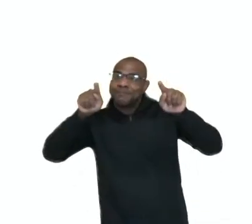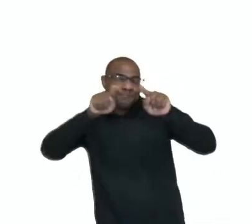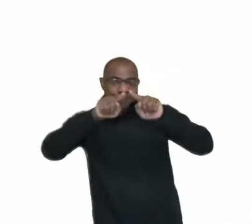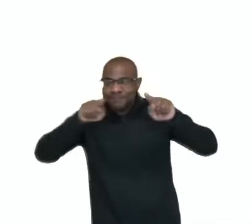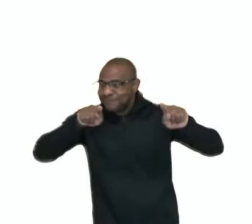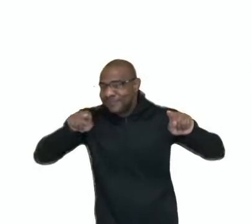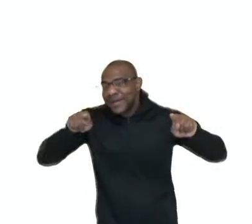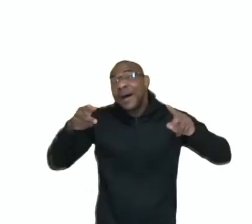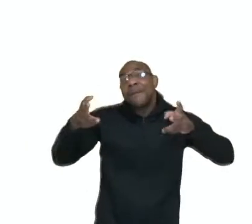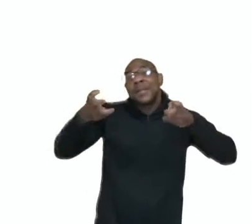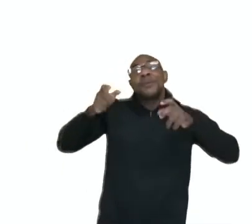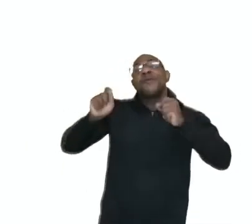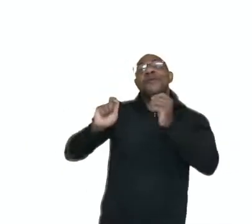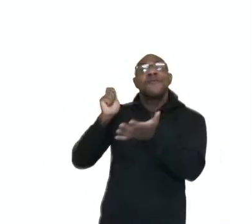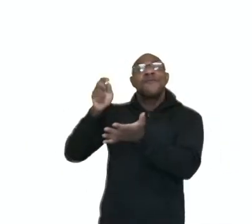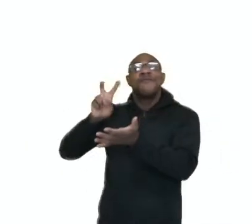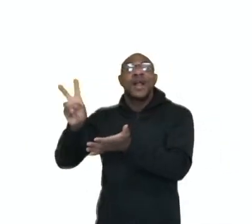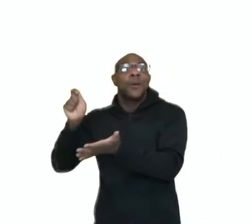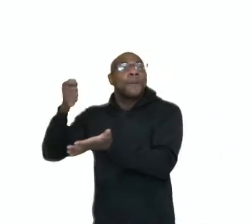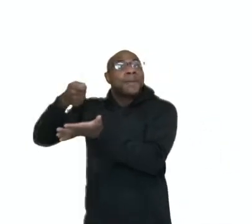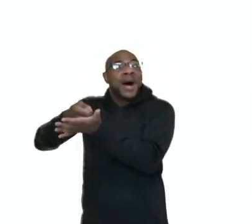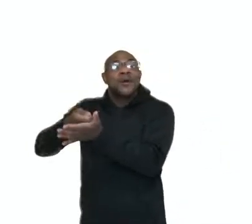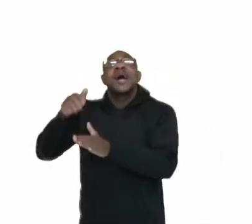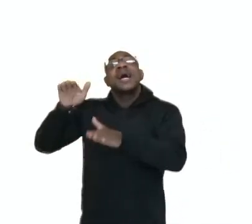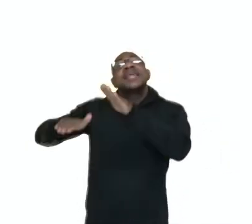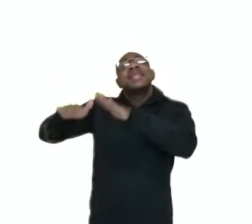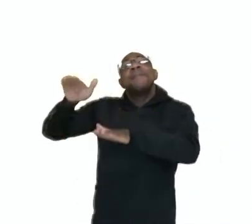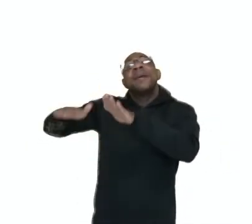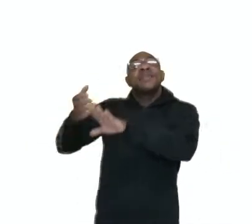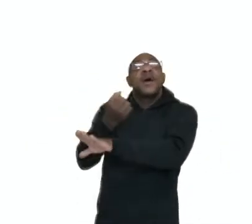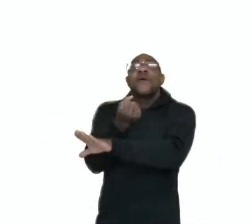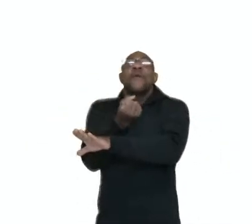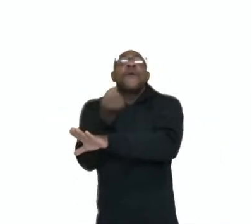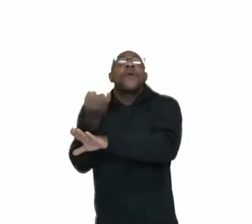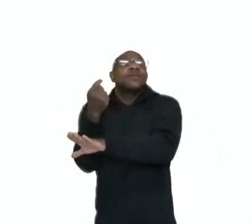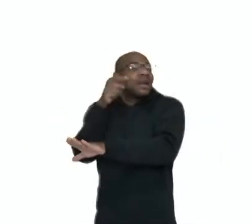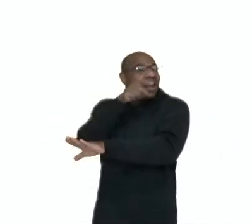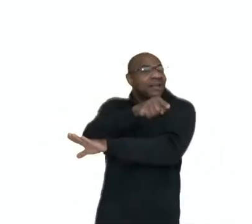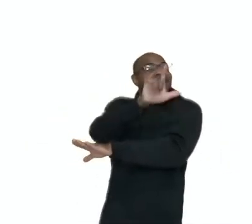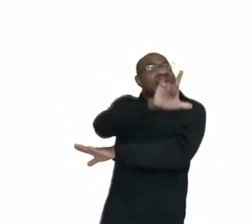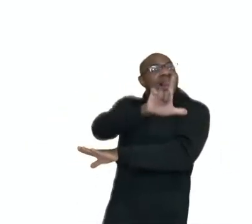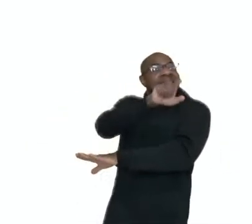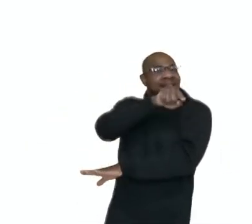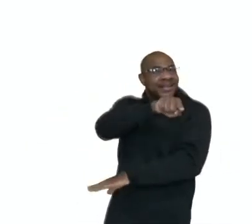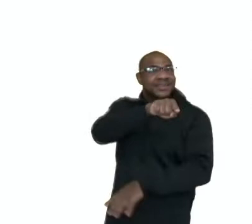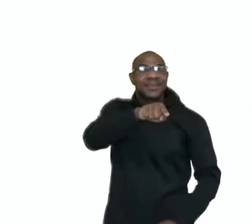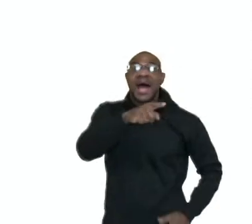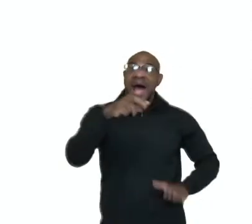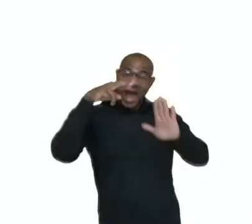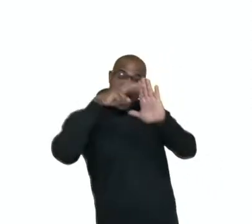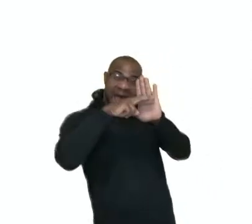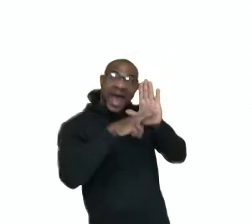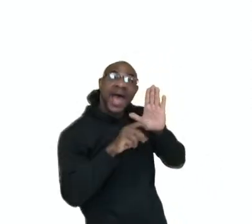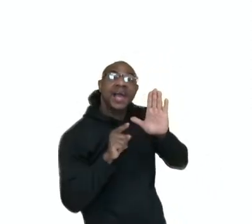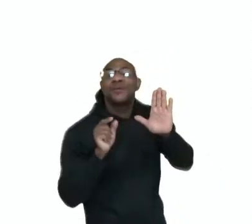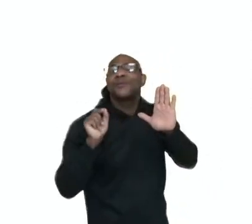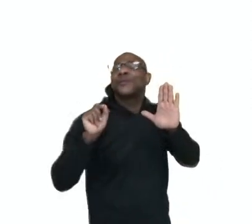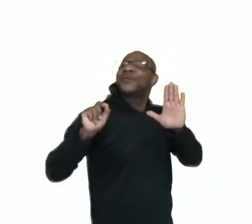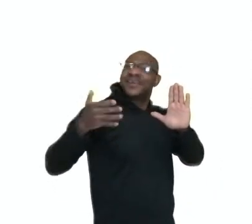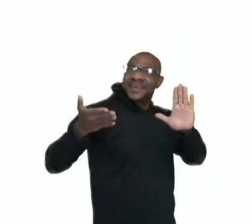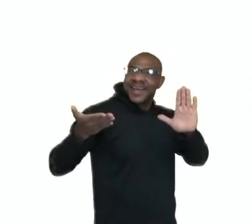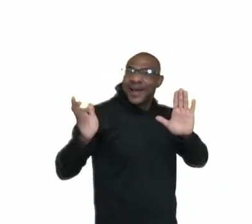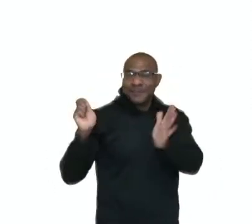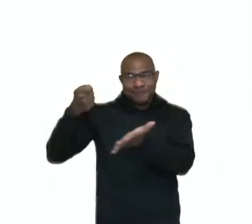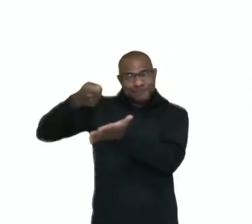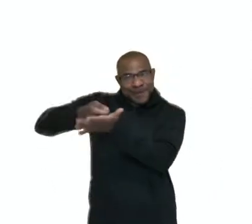valor pago depende da quantidade de litros. Então, a nossa regra P, que é o valor